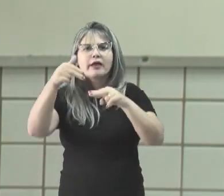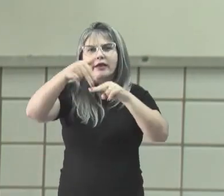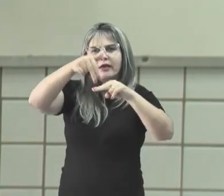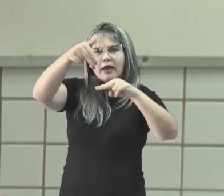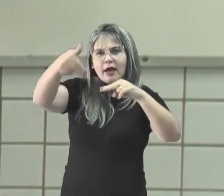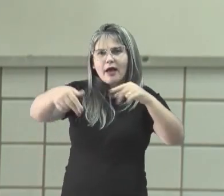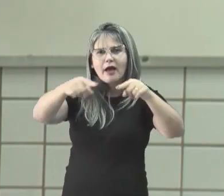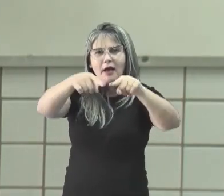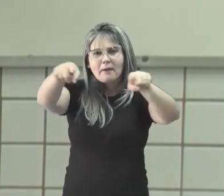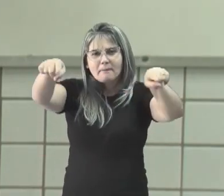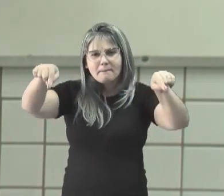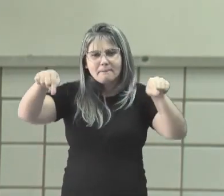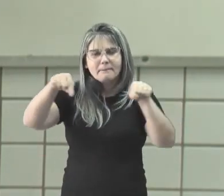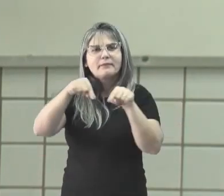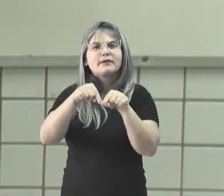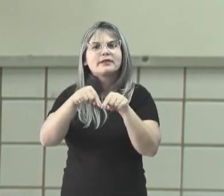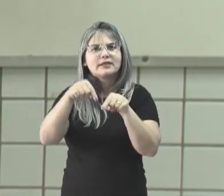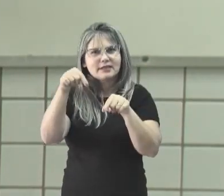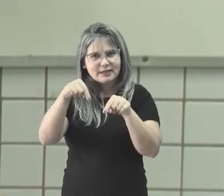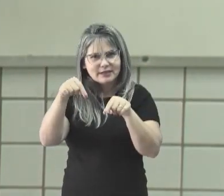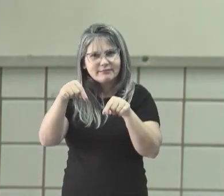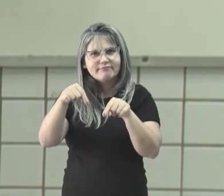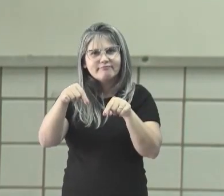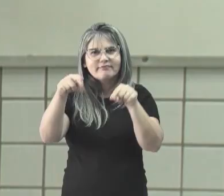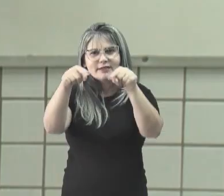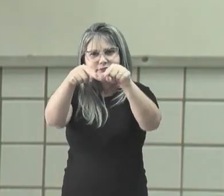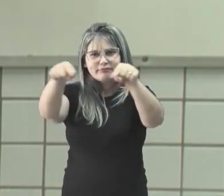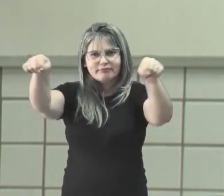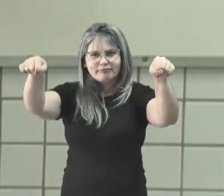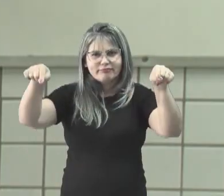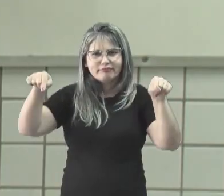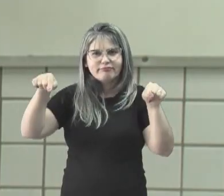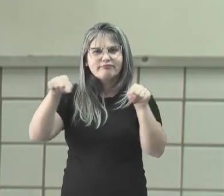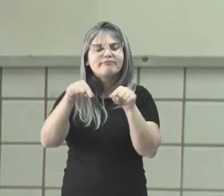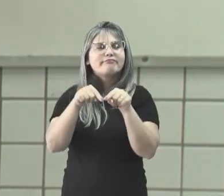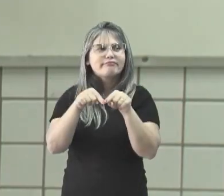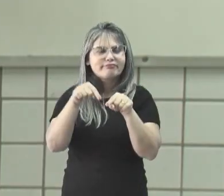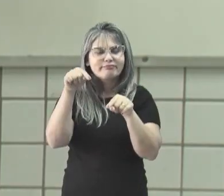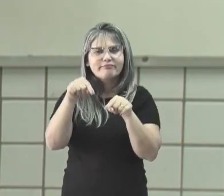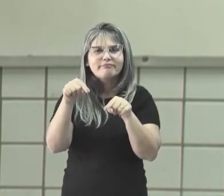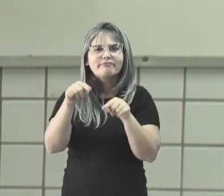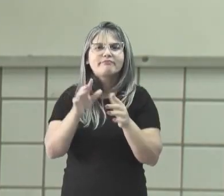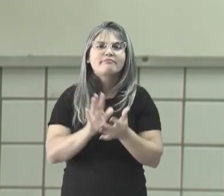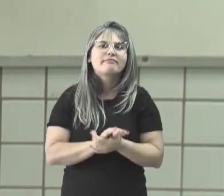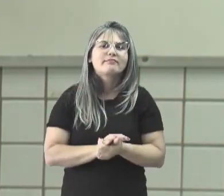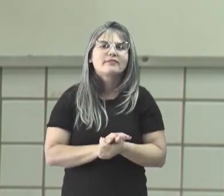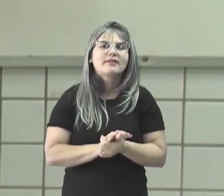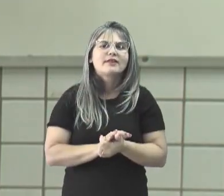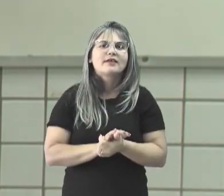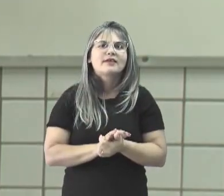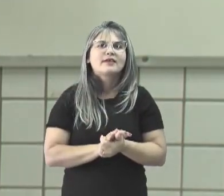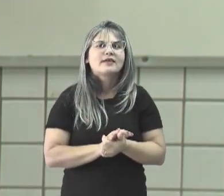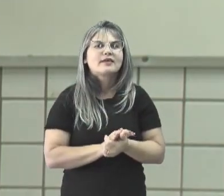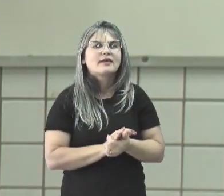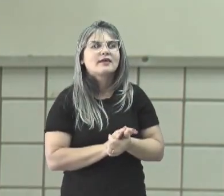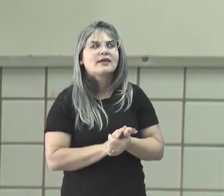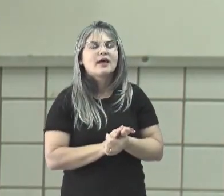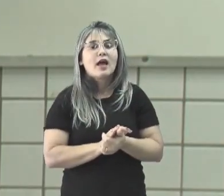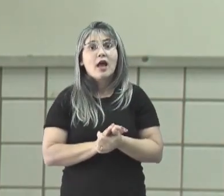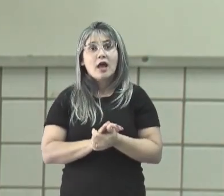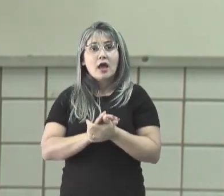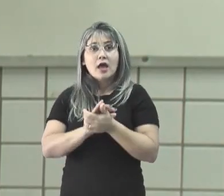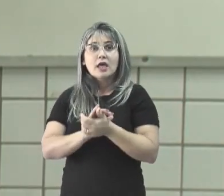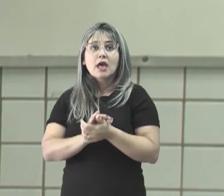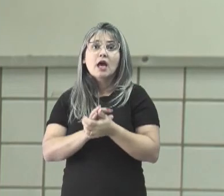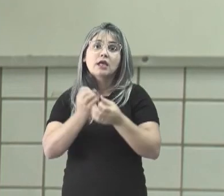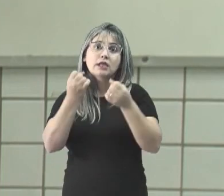de um paralelepípedo reto-retângulo, bloco retangular, de novo, mesma história. É a mesma figurinha, beleza. E ele me deu as